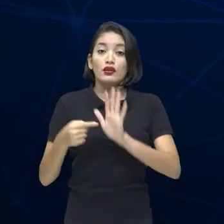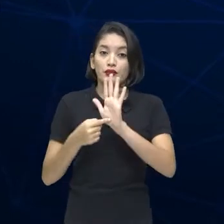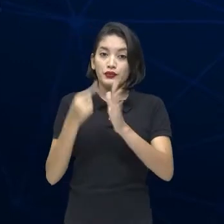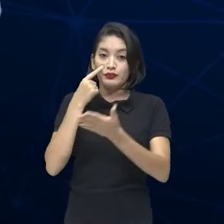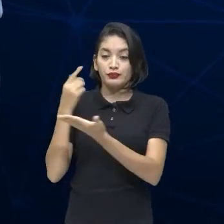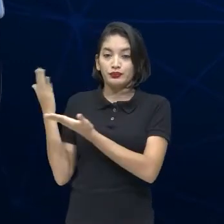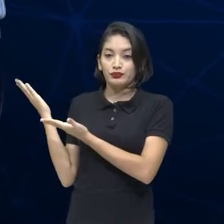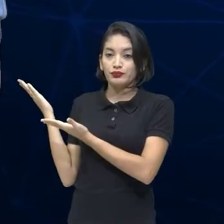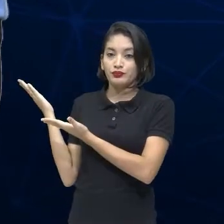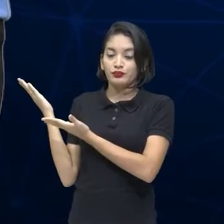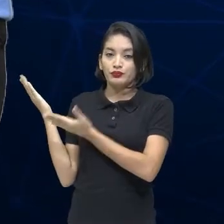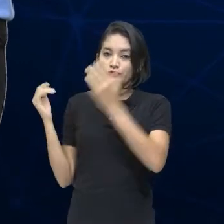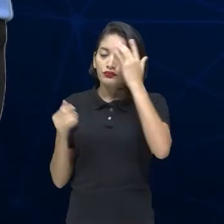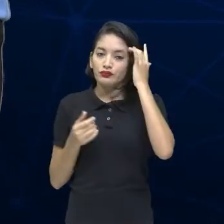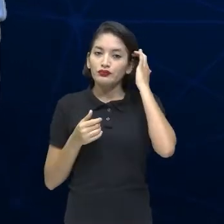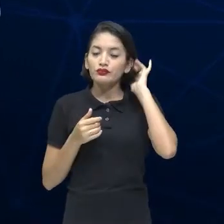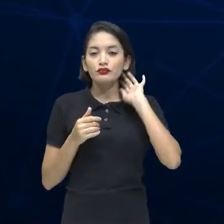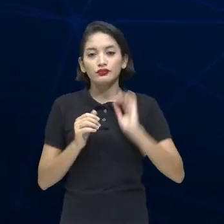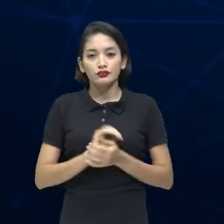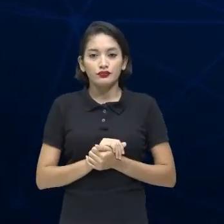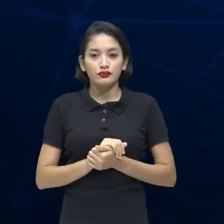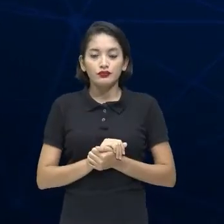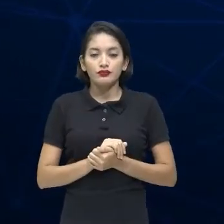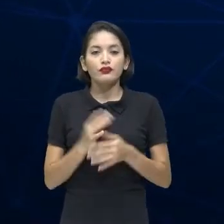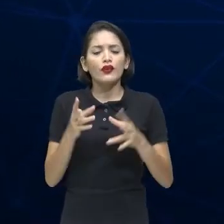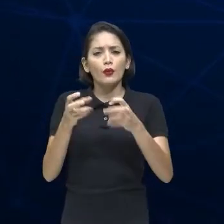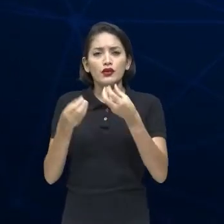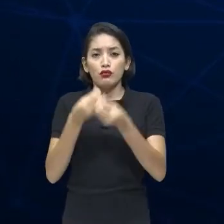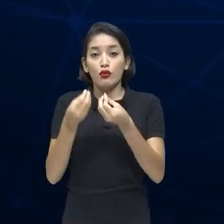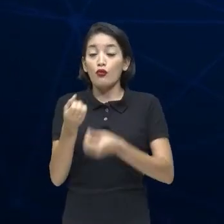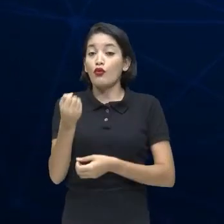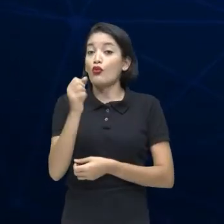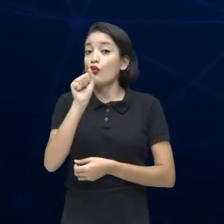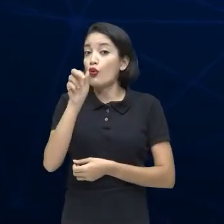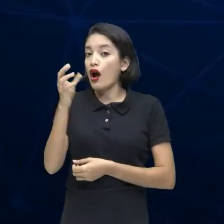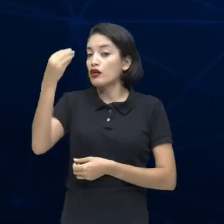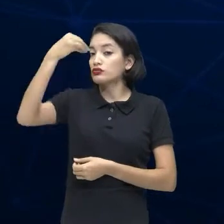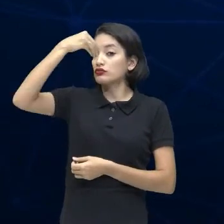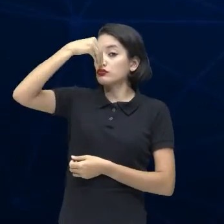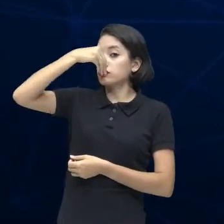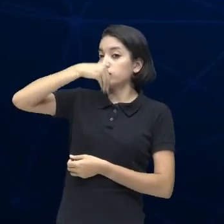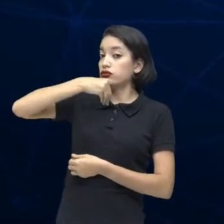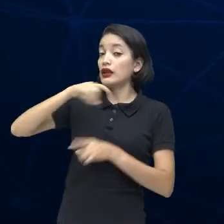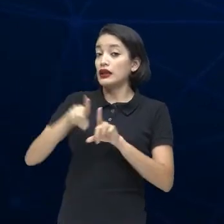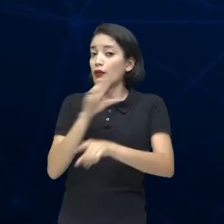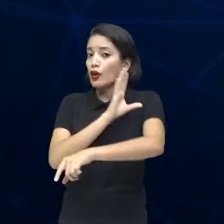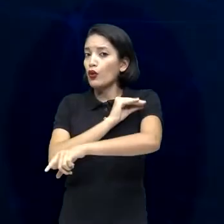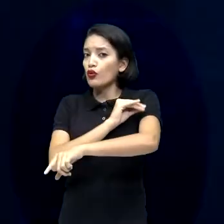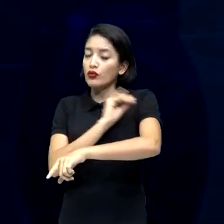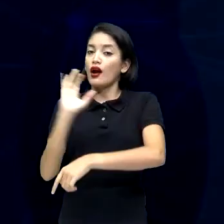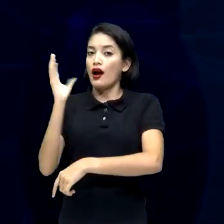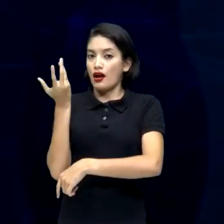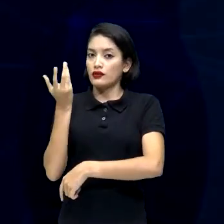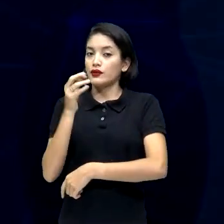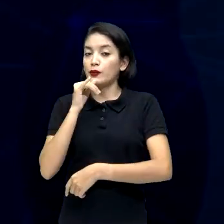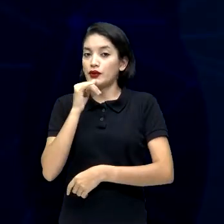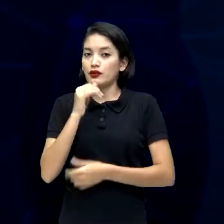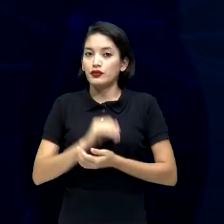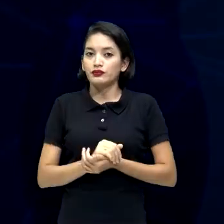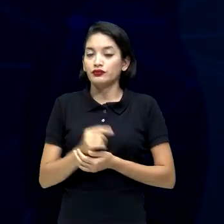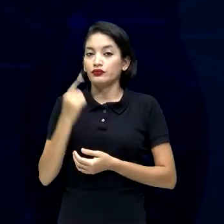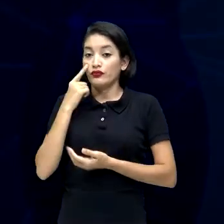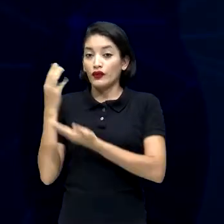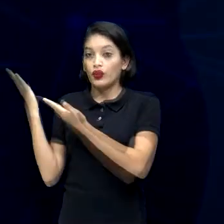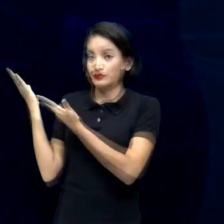animação, né? Então, olha só. Aqui a gente observa como é que o ar vai entrar e como é que o músculo vai agir